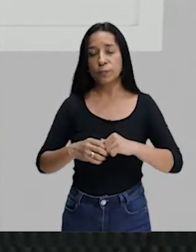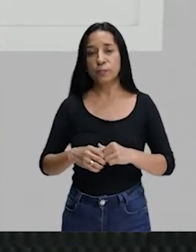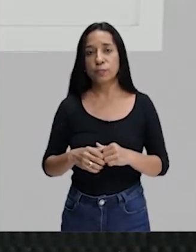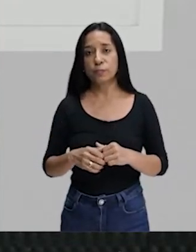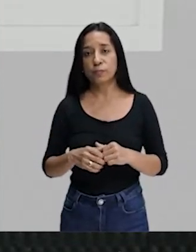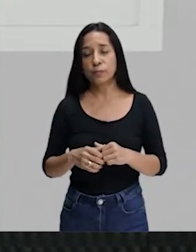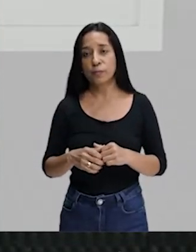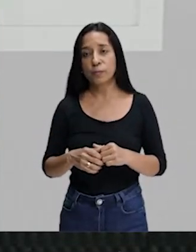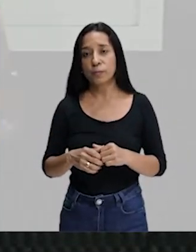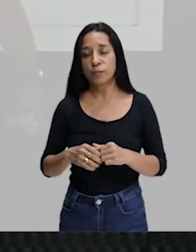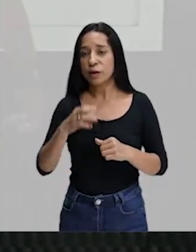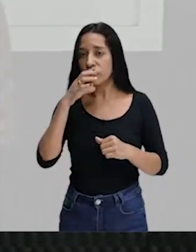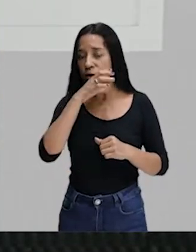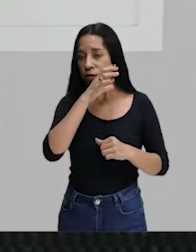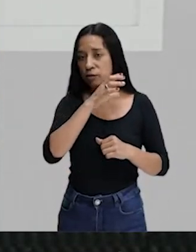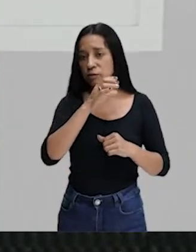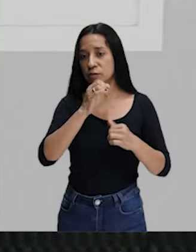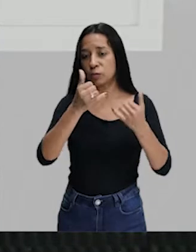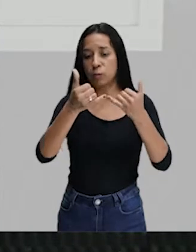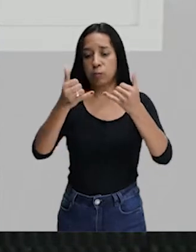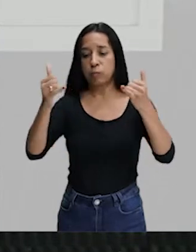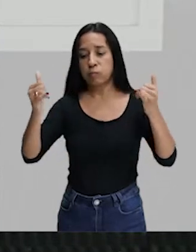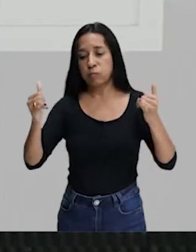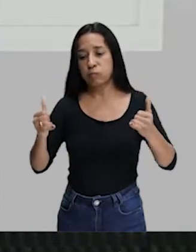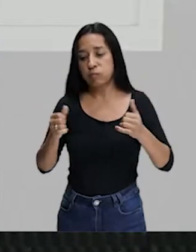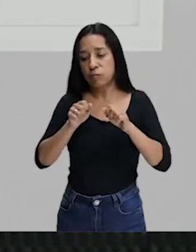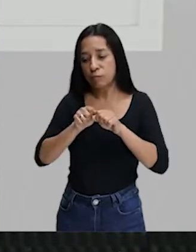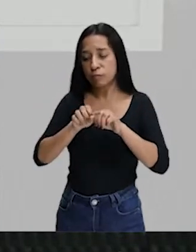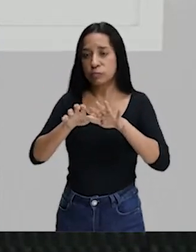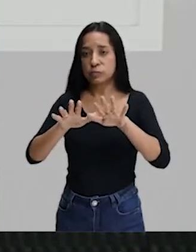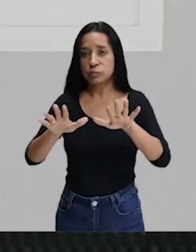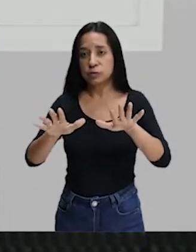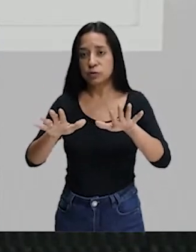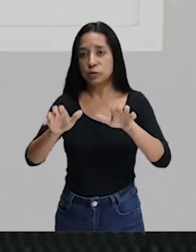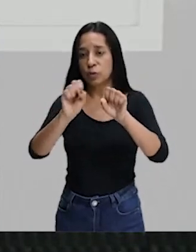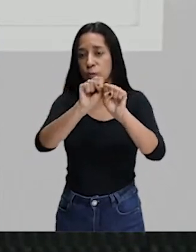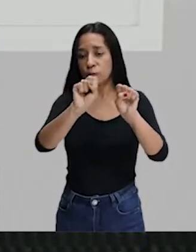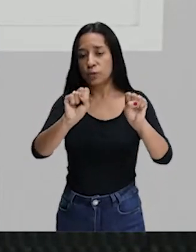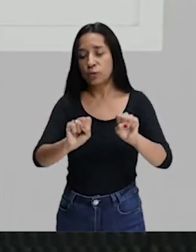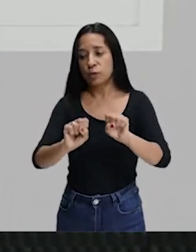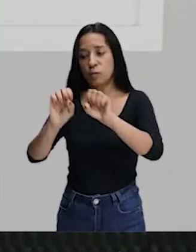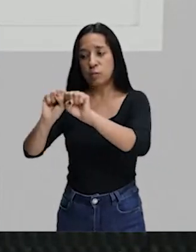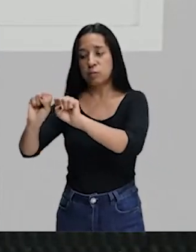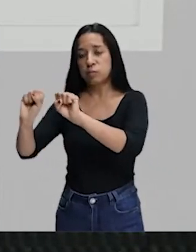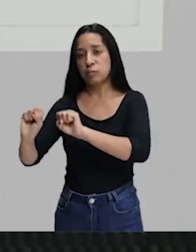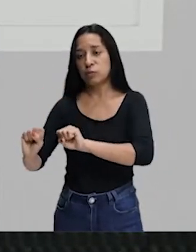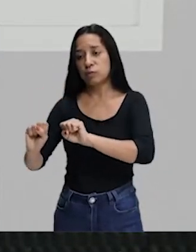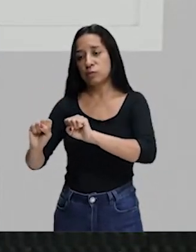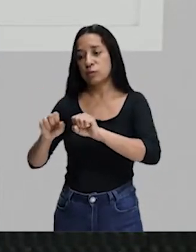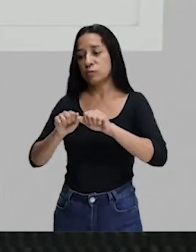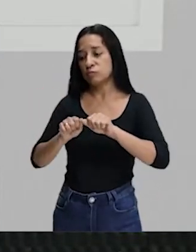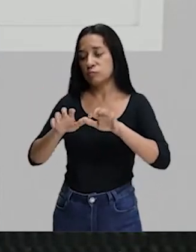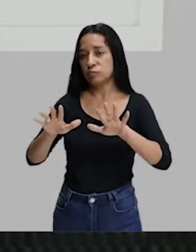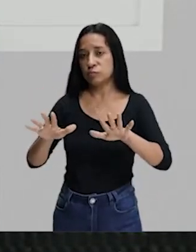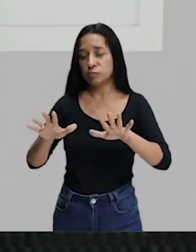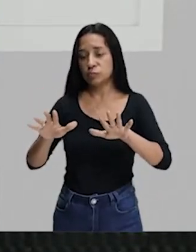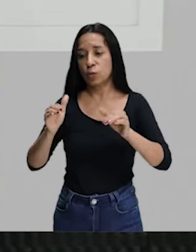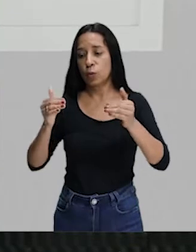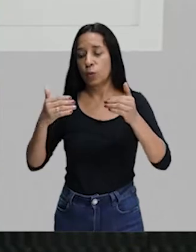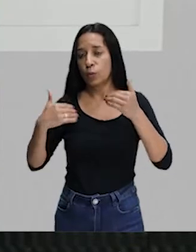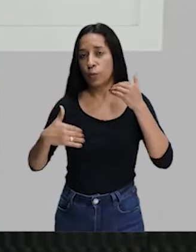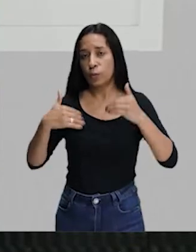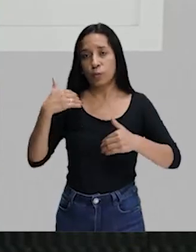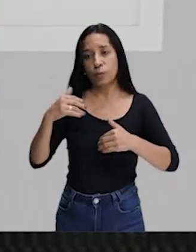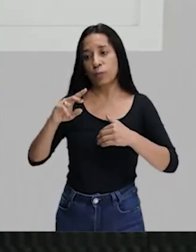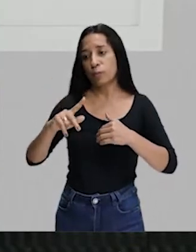Então, calor é energia que vai passar de um sistema para outro, certo? De uma molécula para outra, por exemplo, de um corpo para outro.